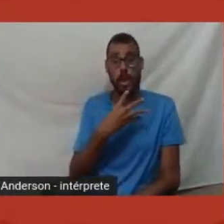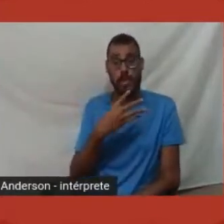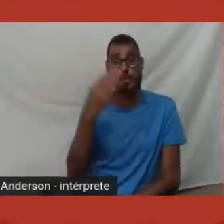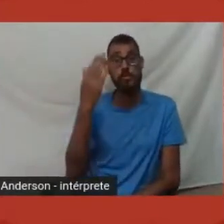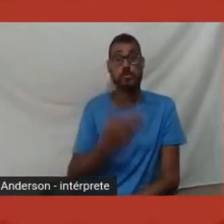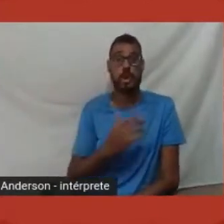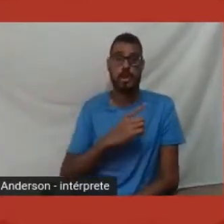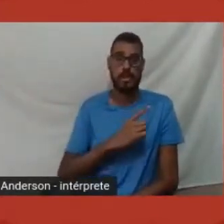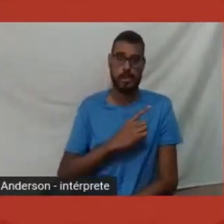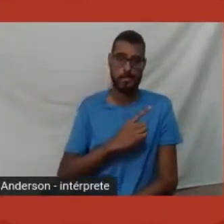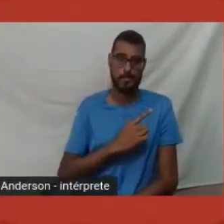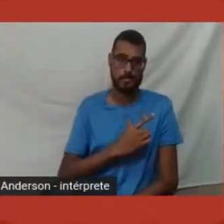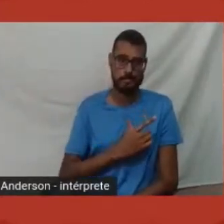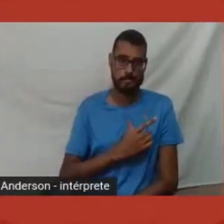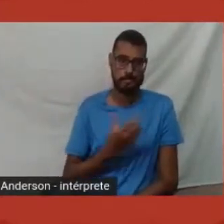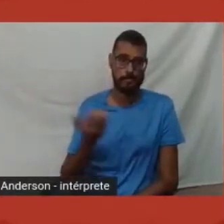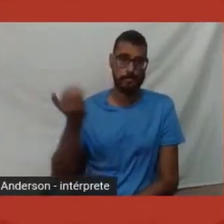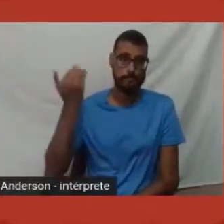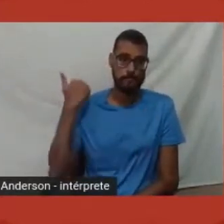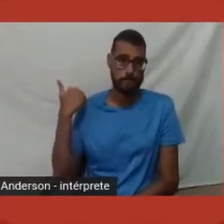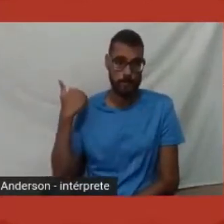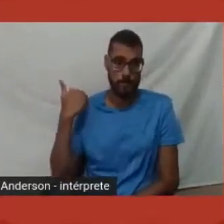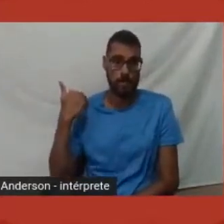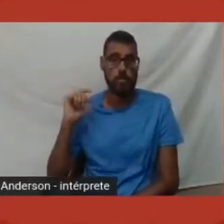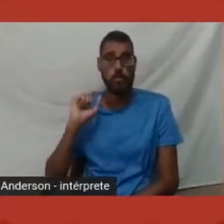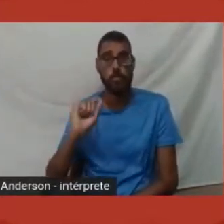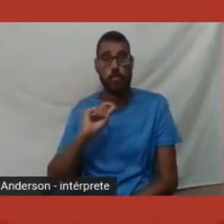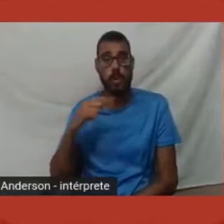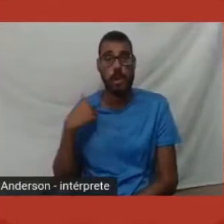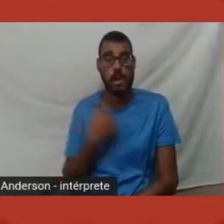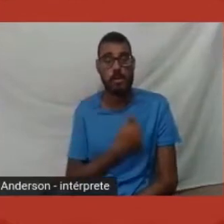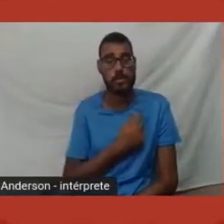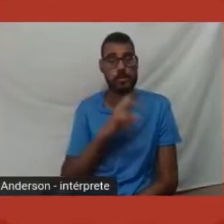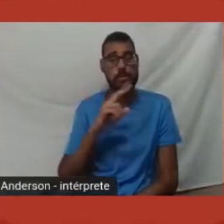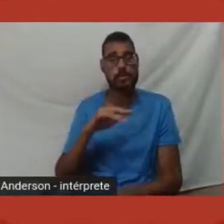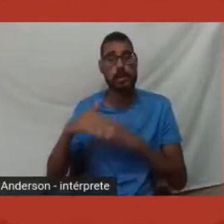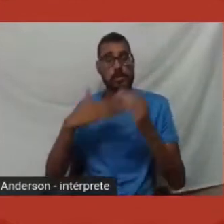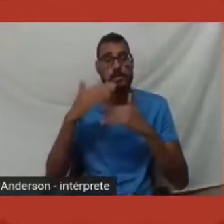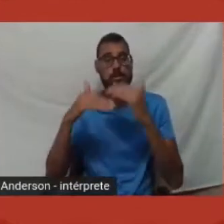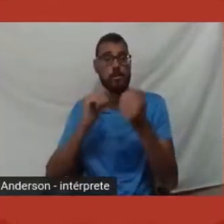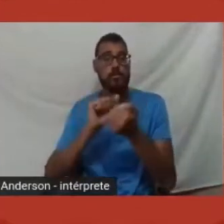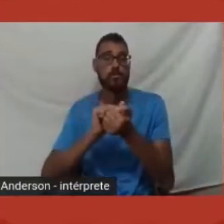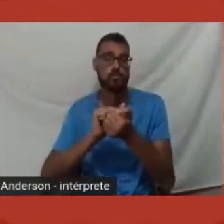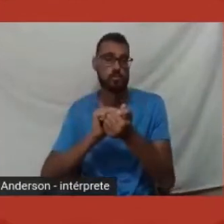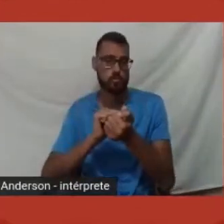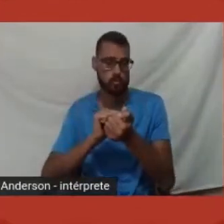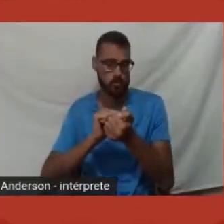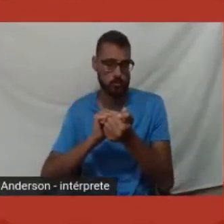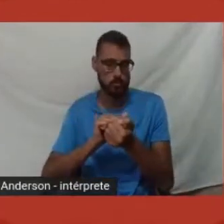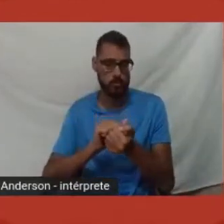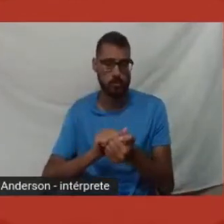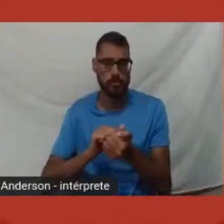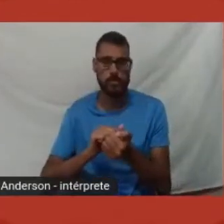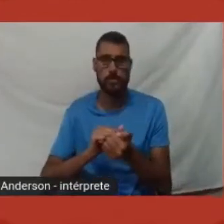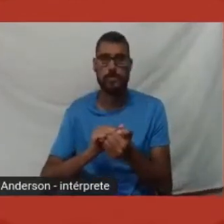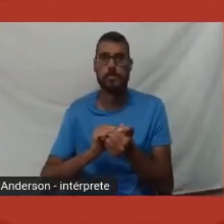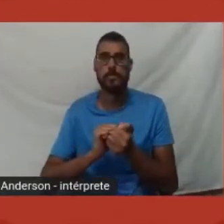de algo que a gente vai desenvolver conjuntamente aqui. Tá? Então,